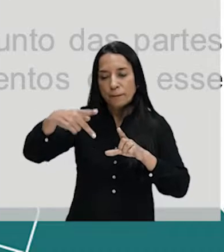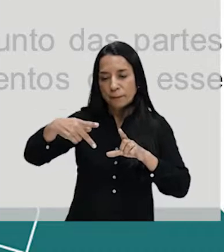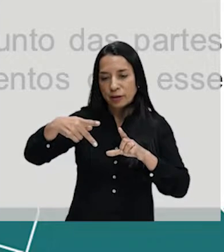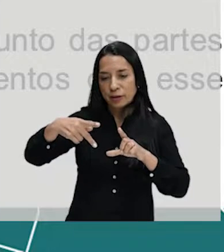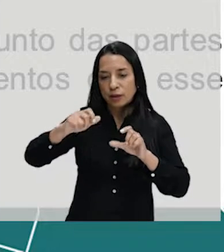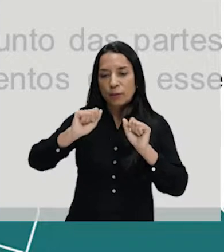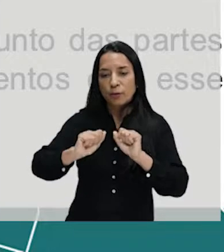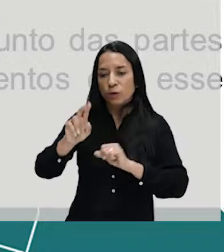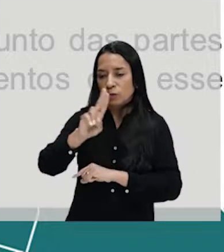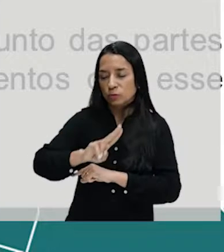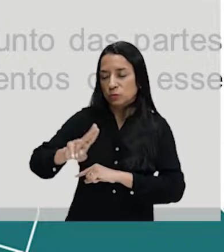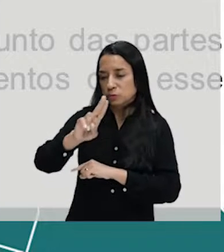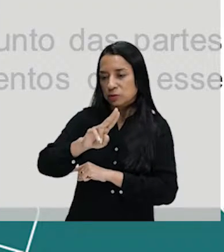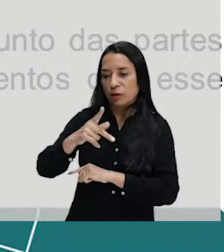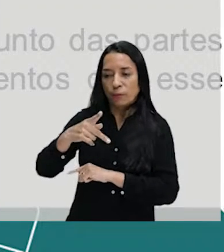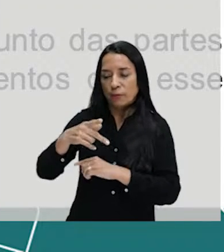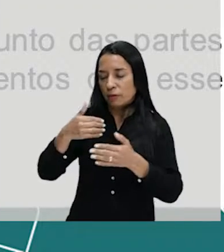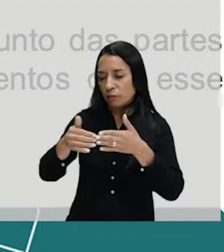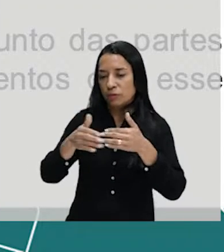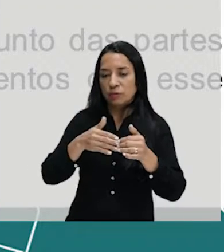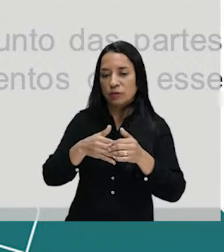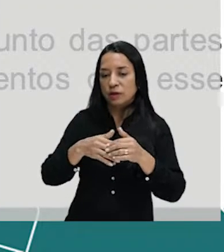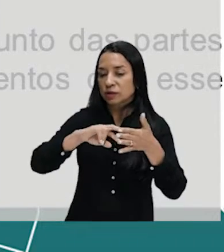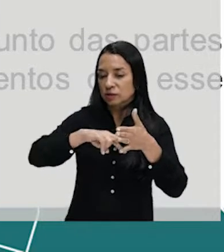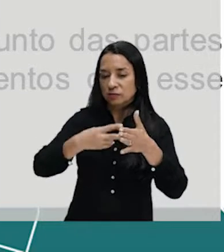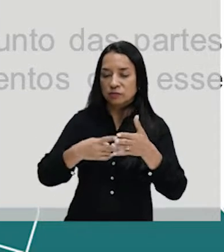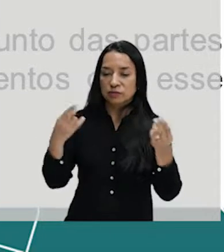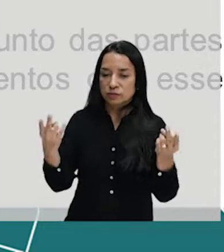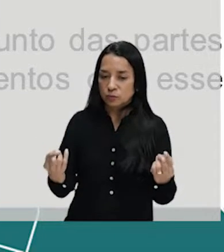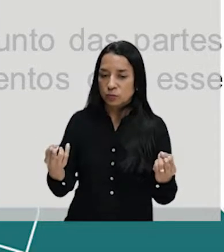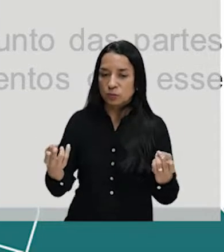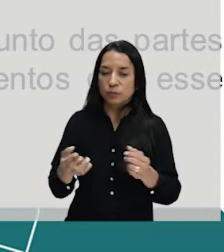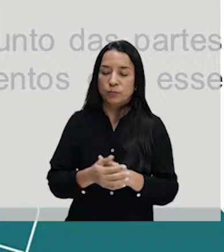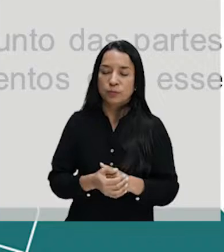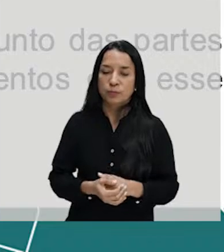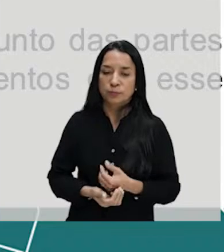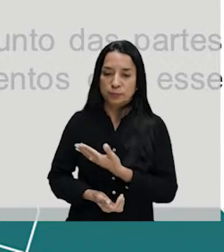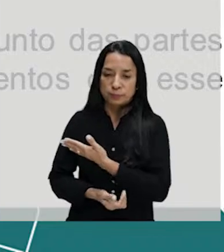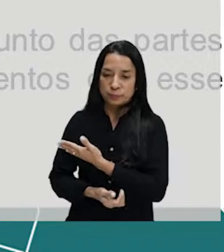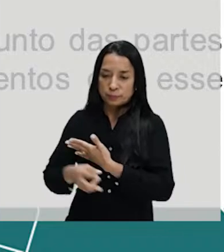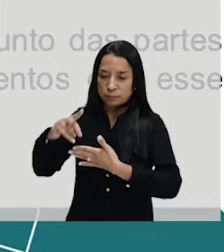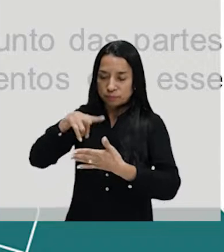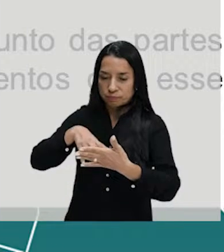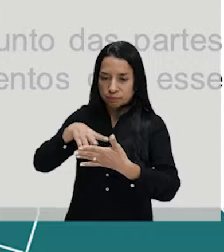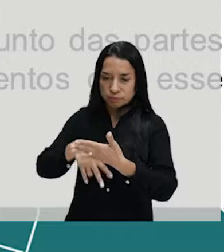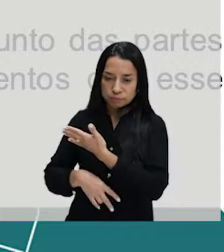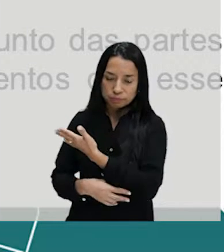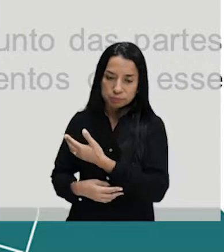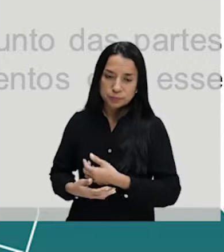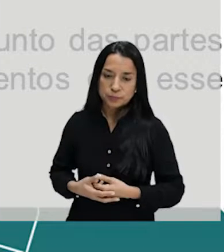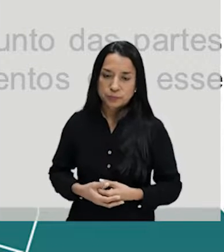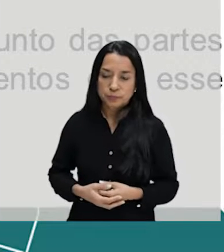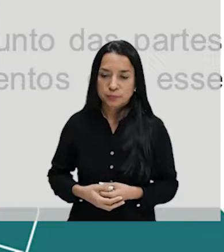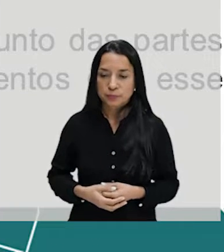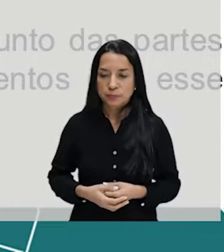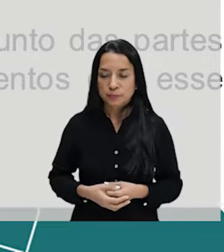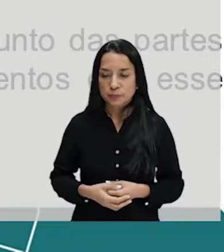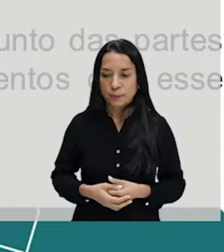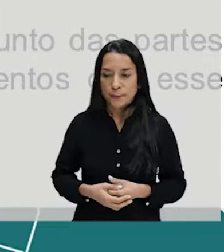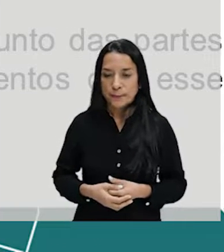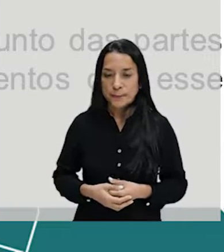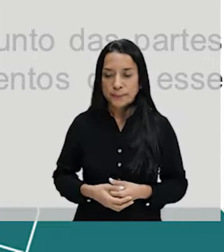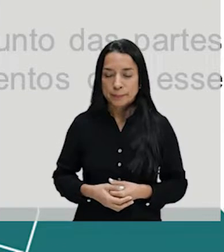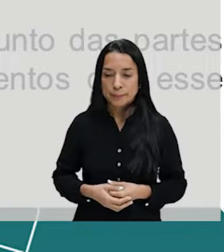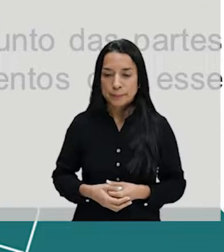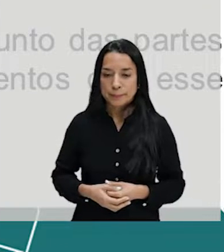que também significa a mesma coisa dado o conjunto A chama-se Conjunto das partes de ar o qual denotaremos por pedir a aquele